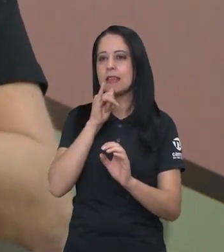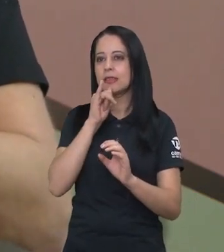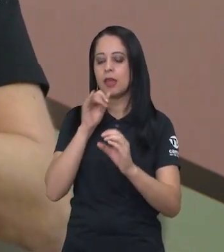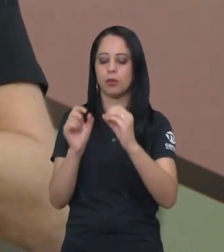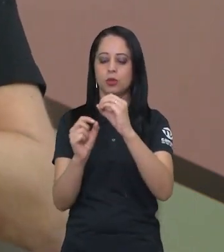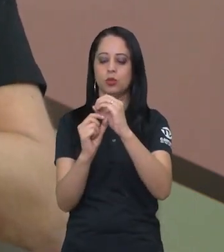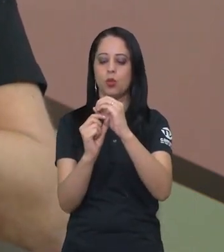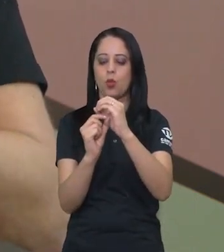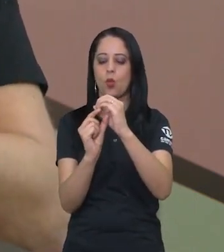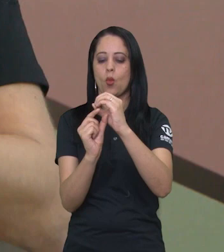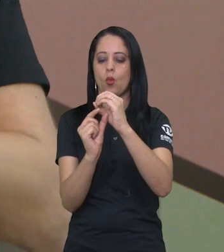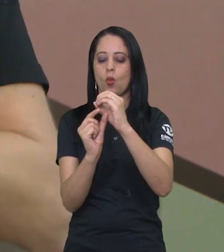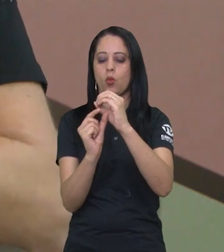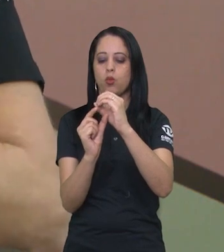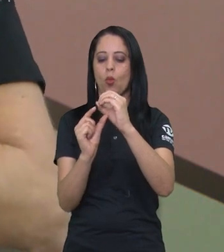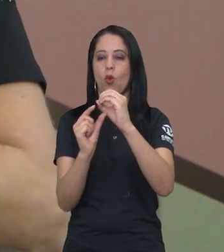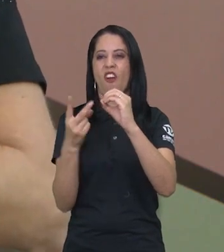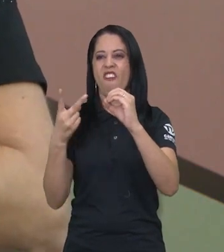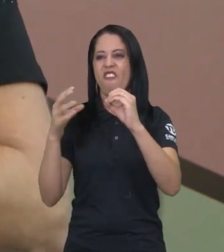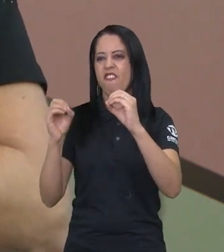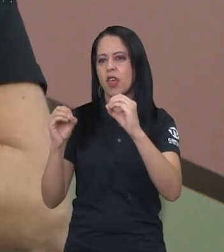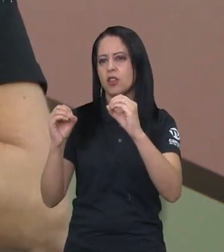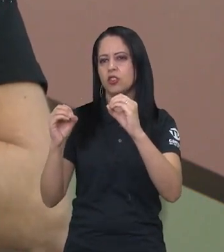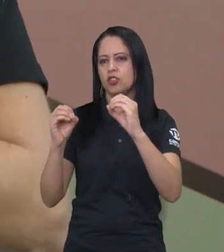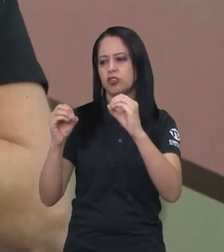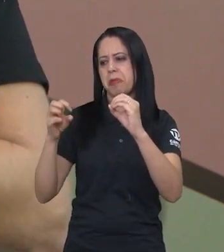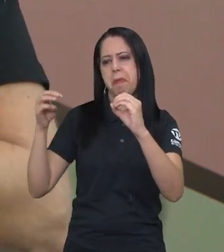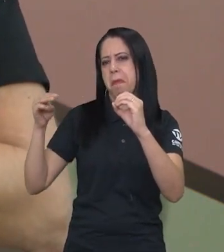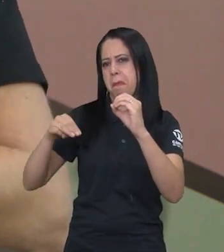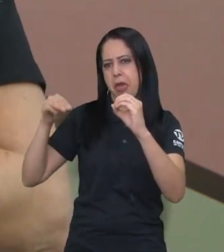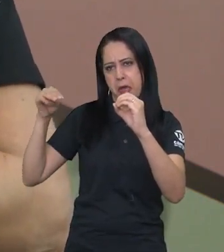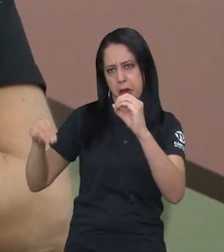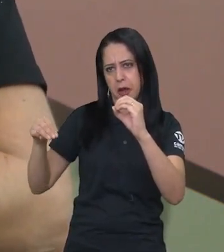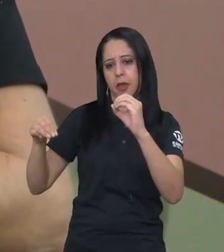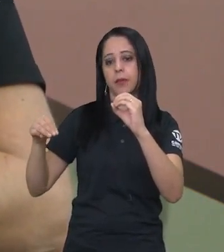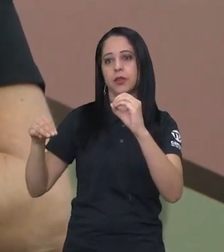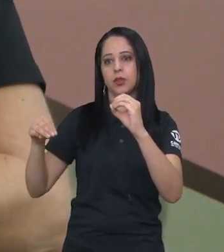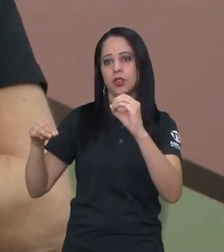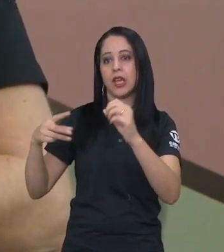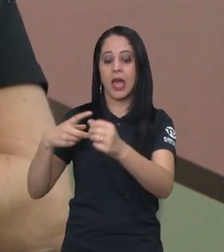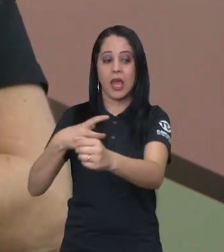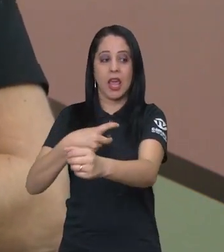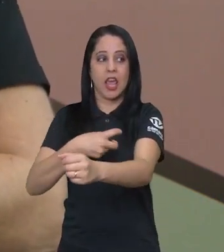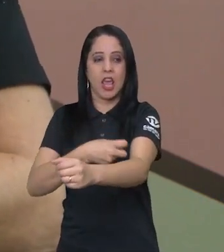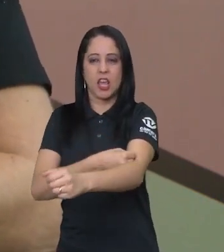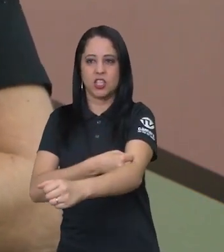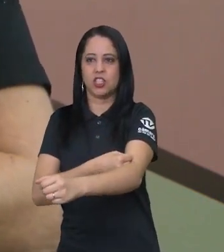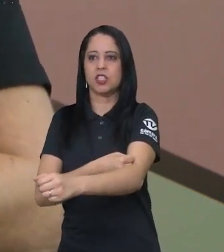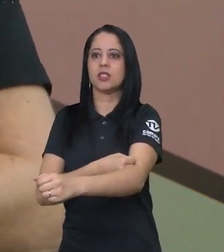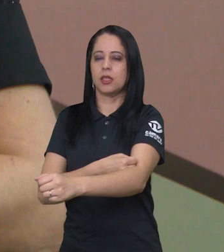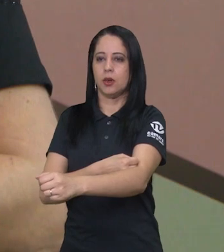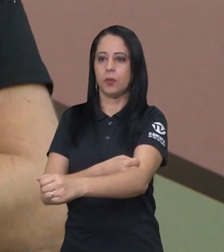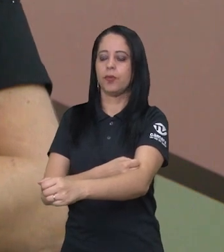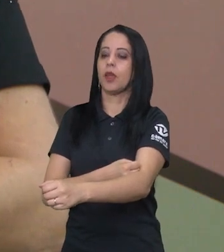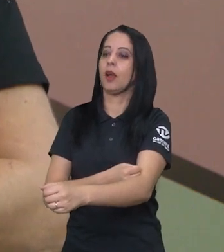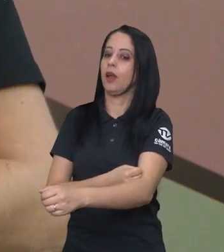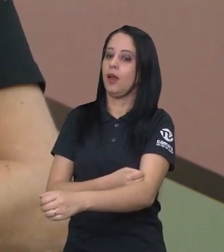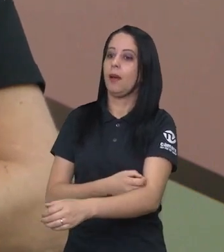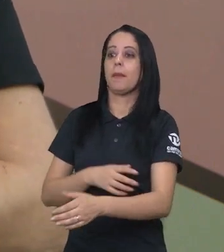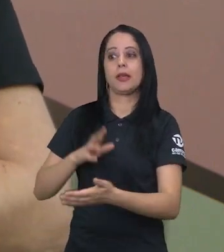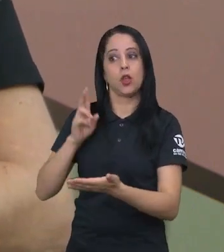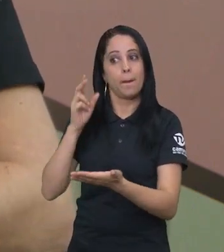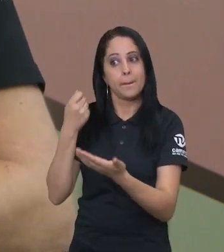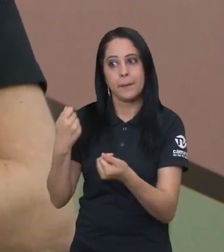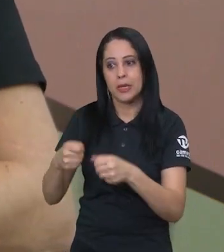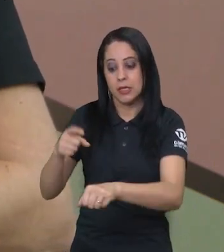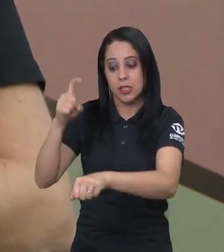que é entre 20 e 22 milímetros, ela vai tomar a última injeção. Essa injeção, eu sempre brinco, ela é com hora